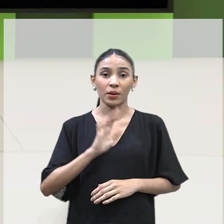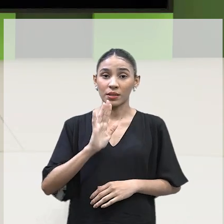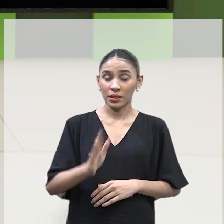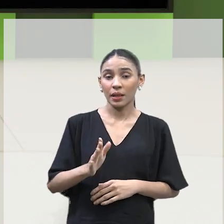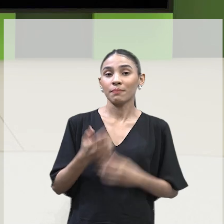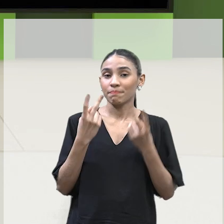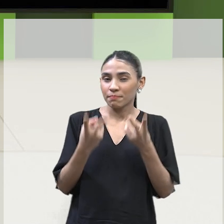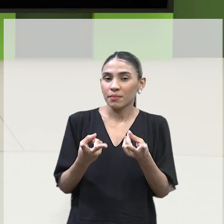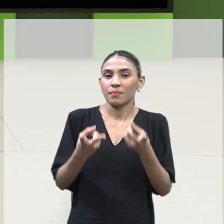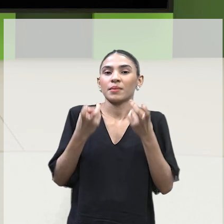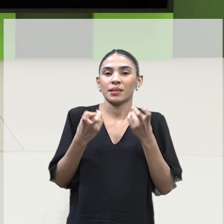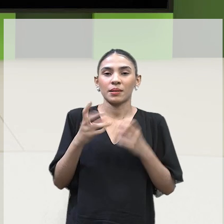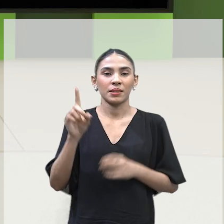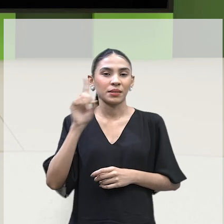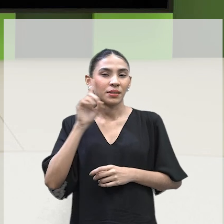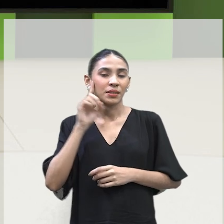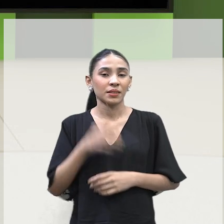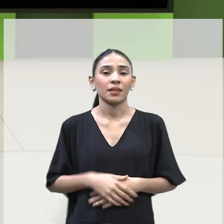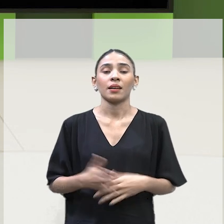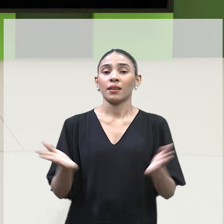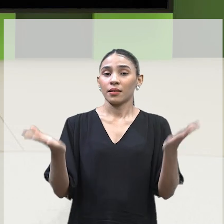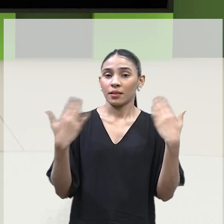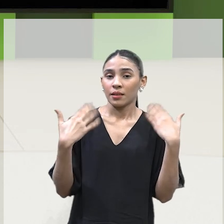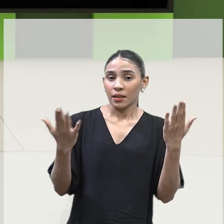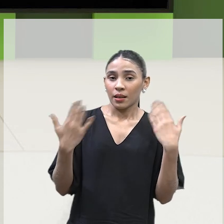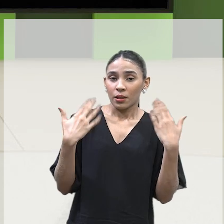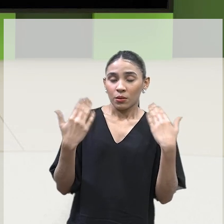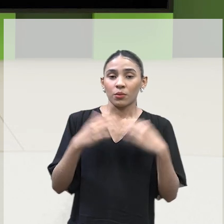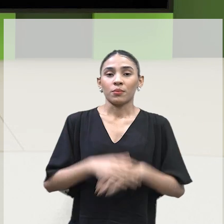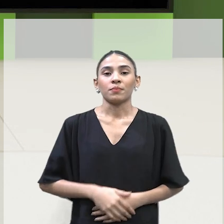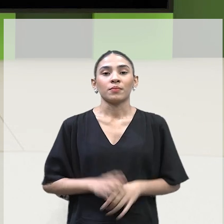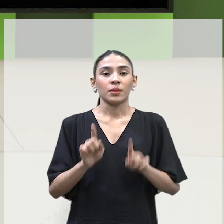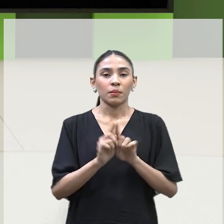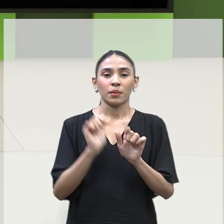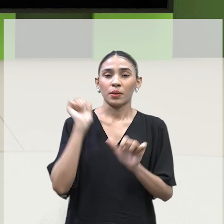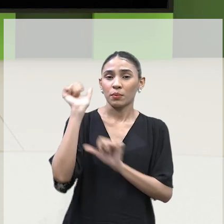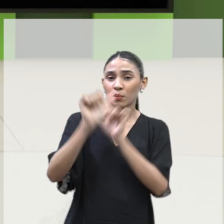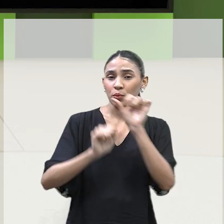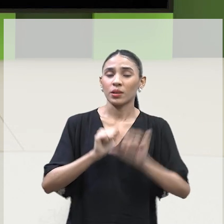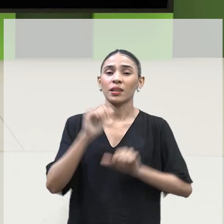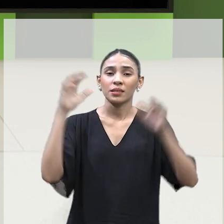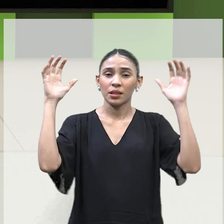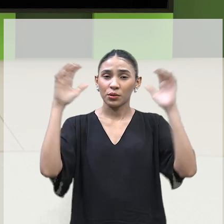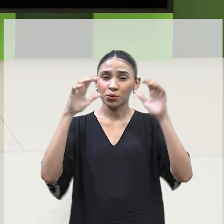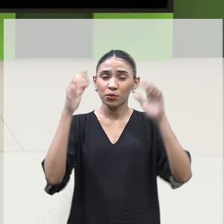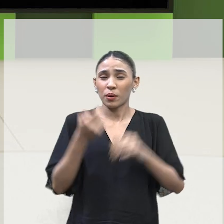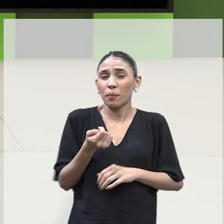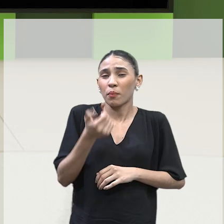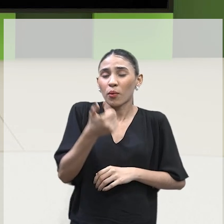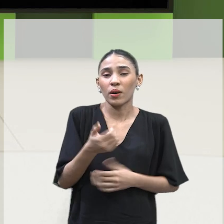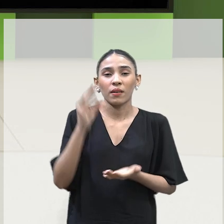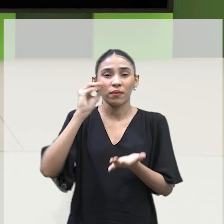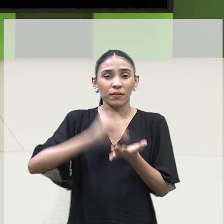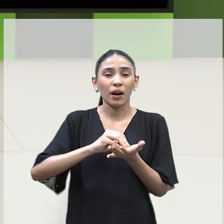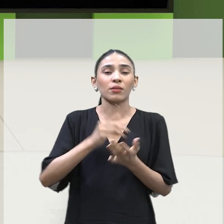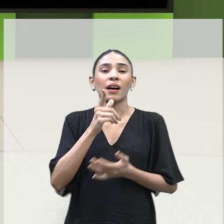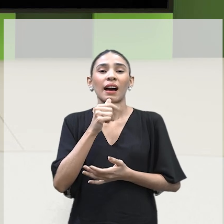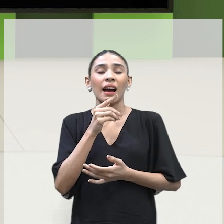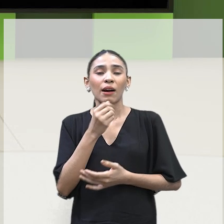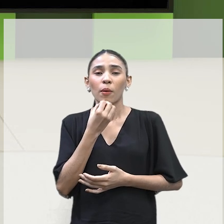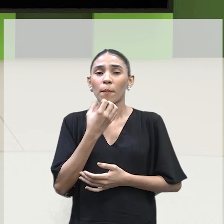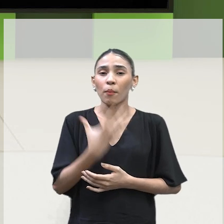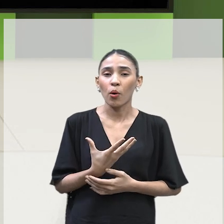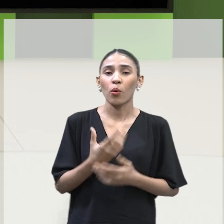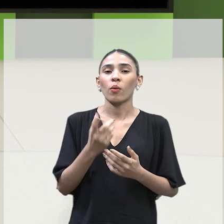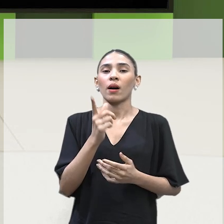nosso dia a dia, né, ondas de calor extremo, alterações nos regimes de chuva, falta de água potável, a